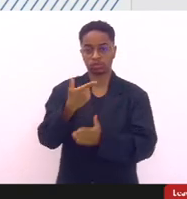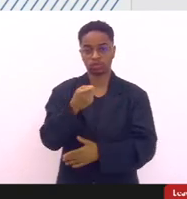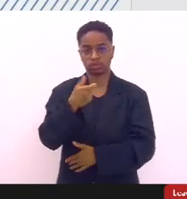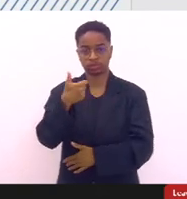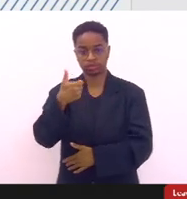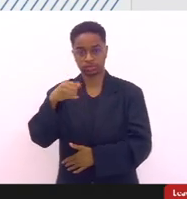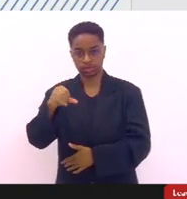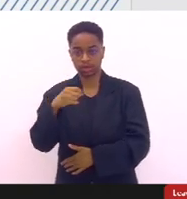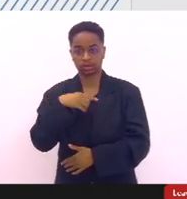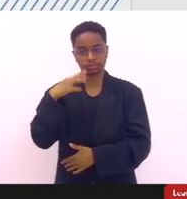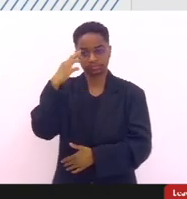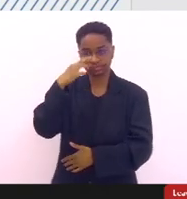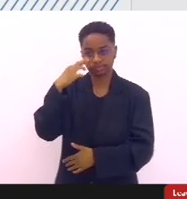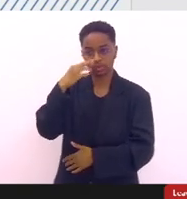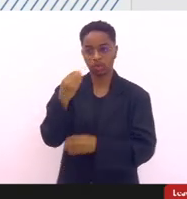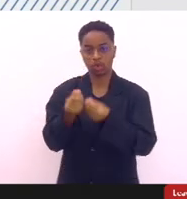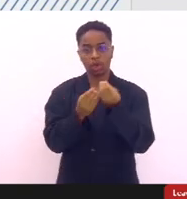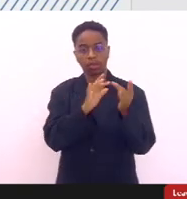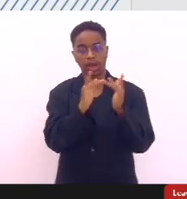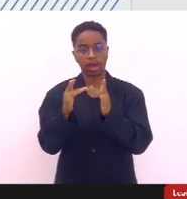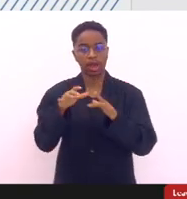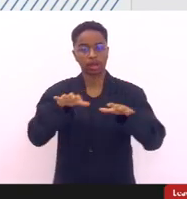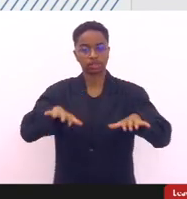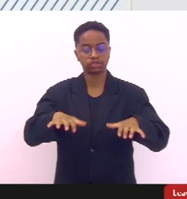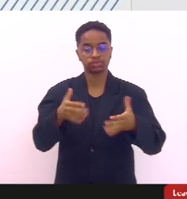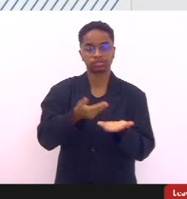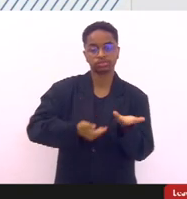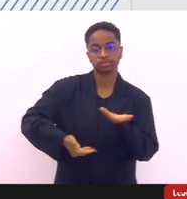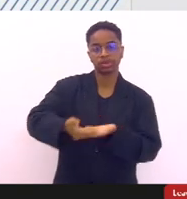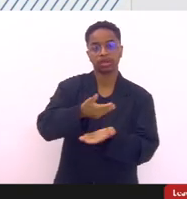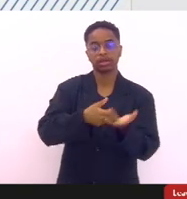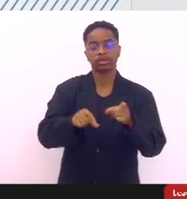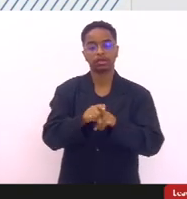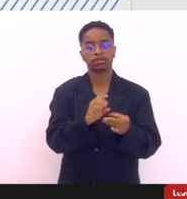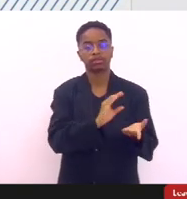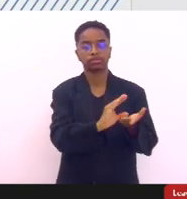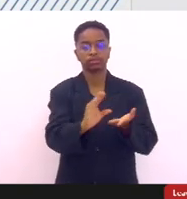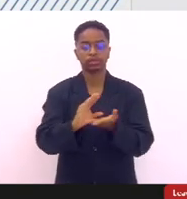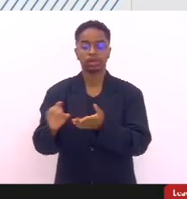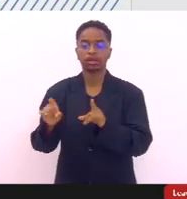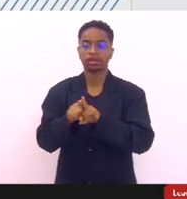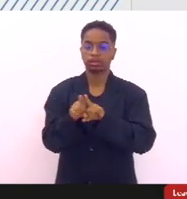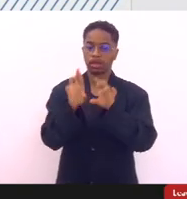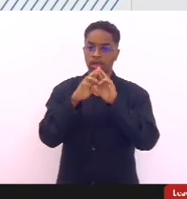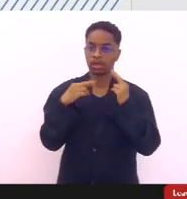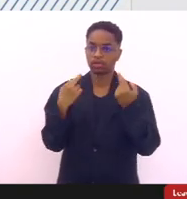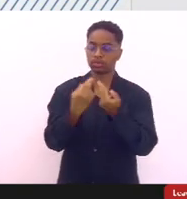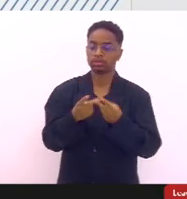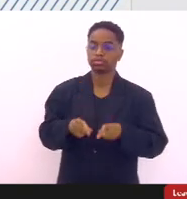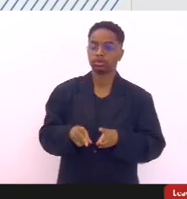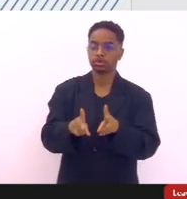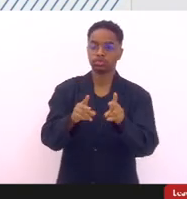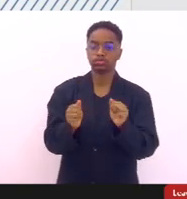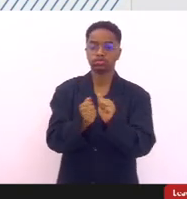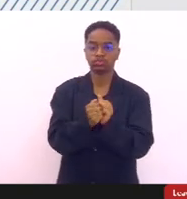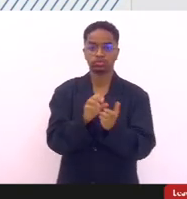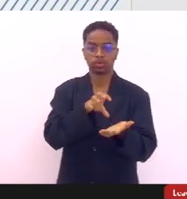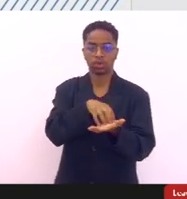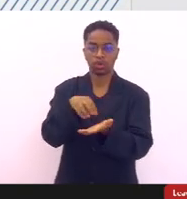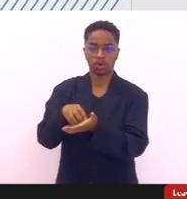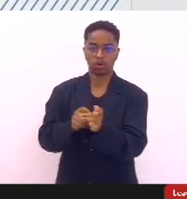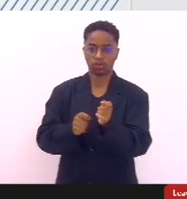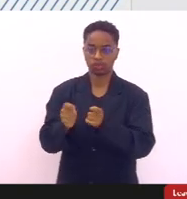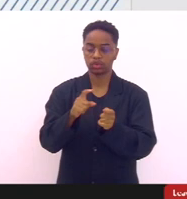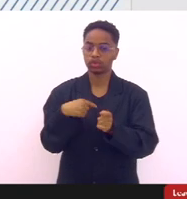fazendo monitoramento da articulação intersetorial, do financiamento, reuniões permanentes com os órgãos de controle. A gente é bastante próximo da agenda